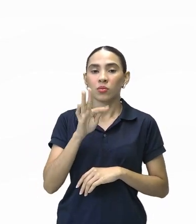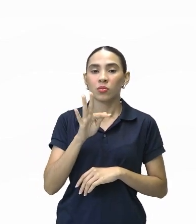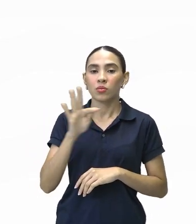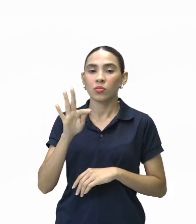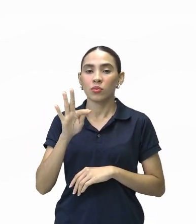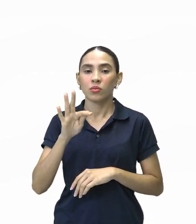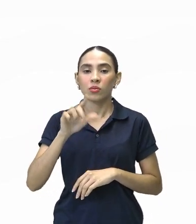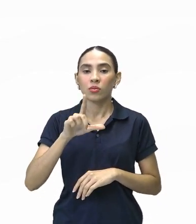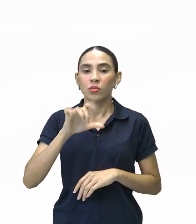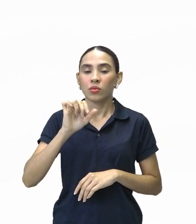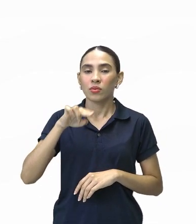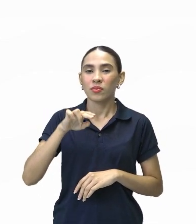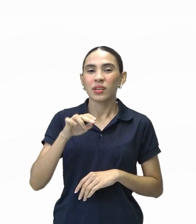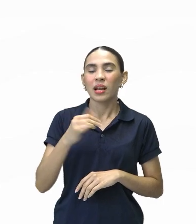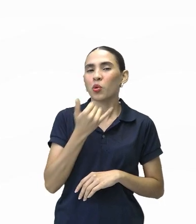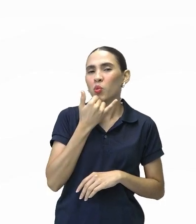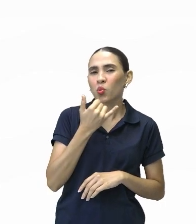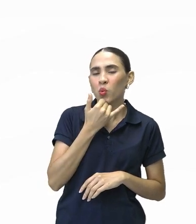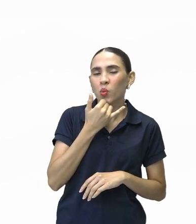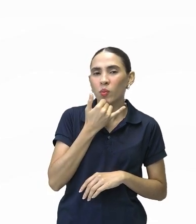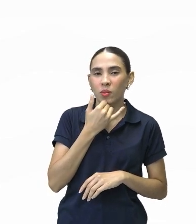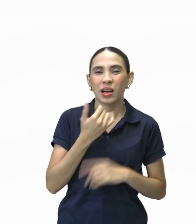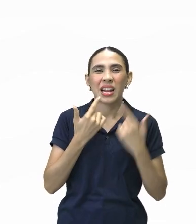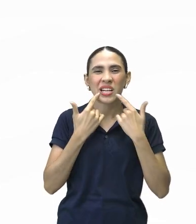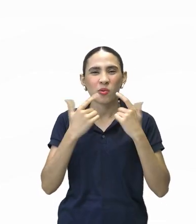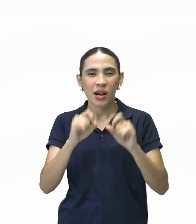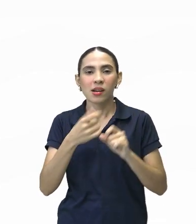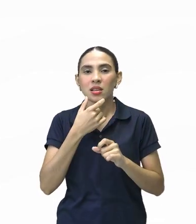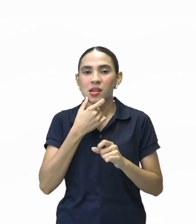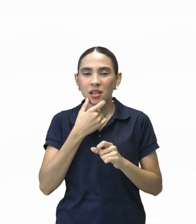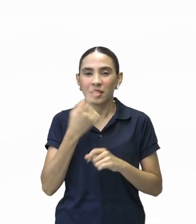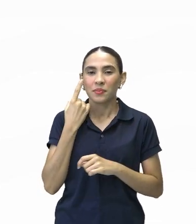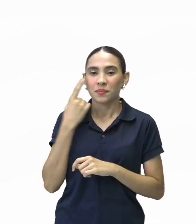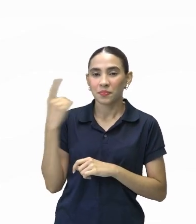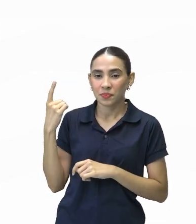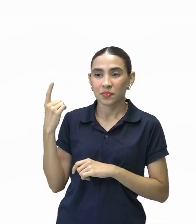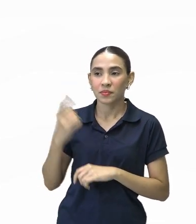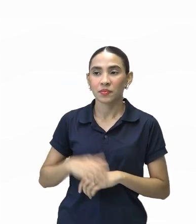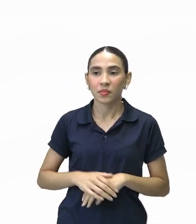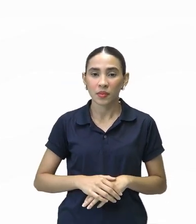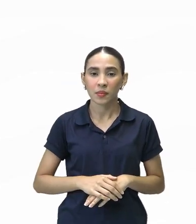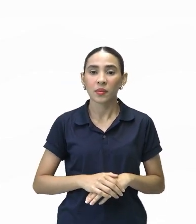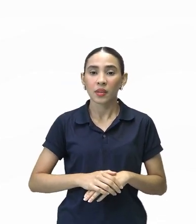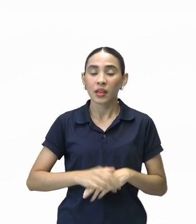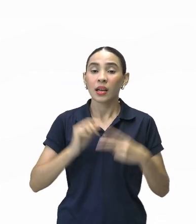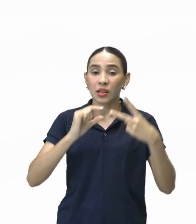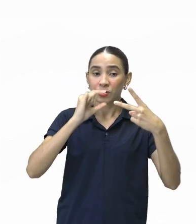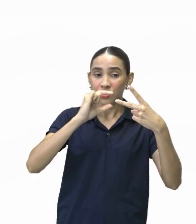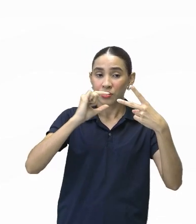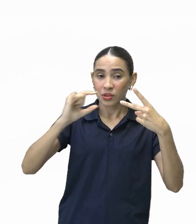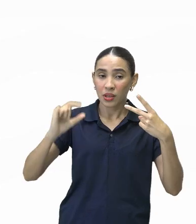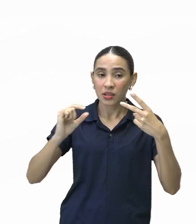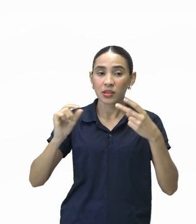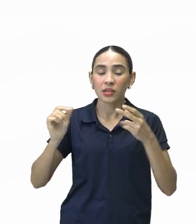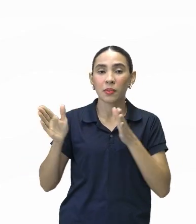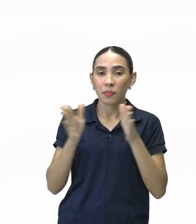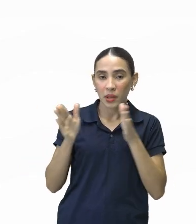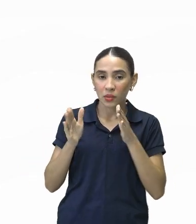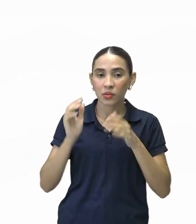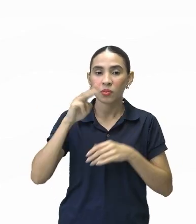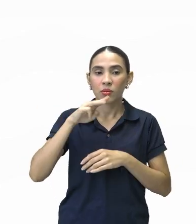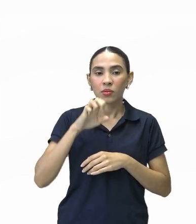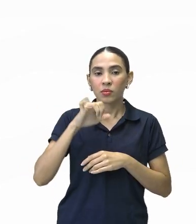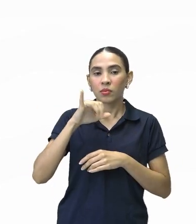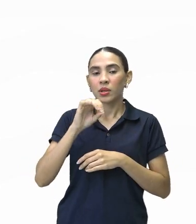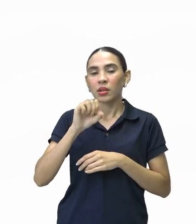a linguagem da professora em inglês, shuffling de genes durante a meiose. O que